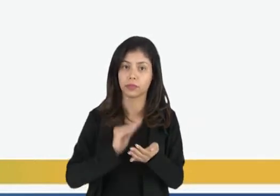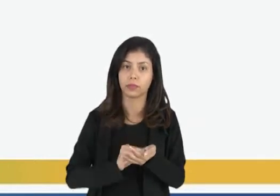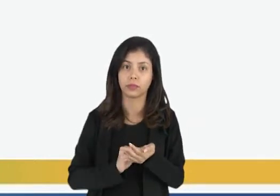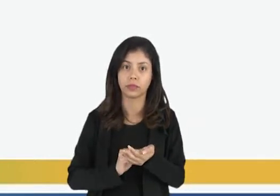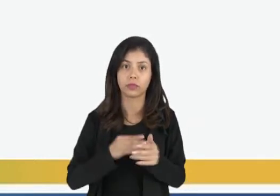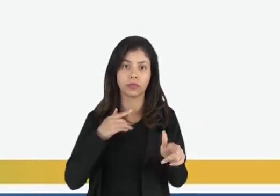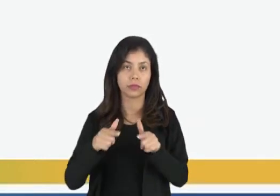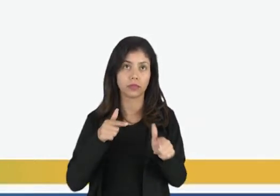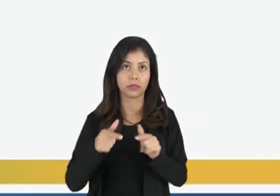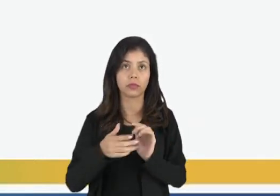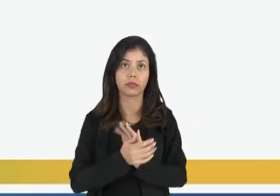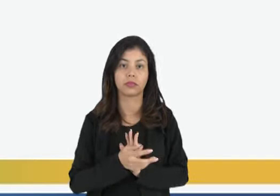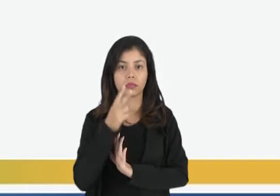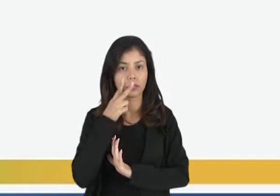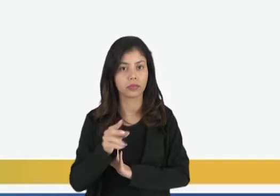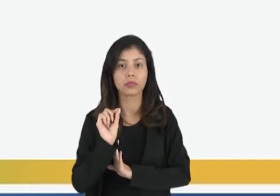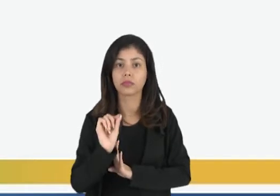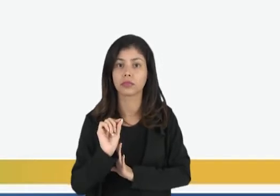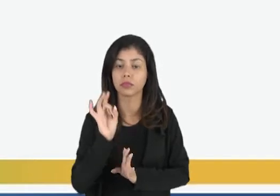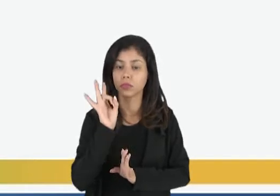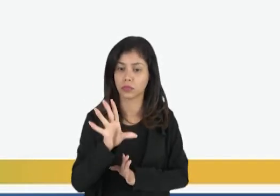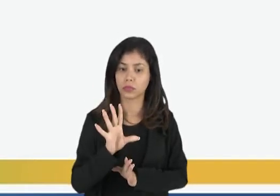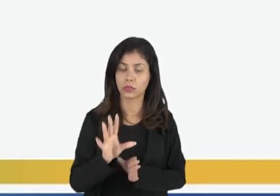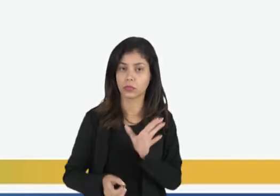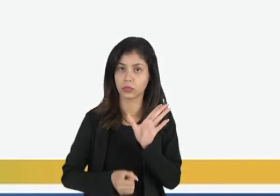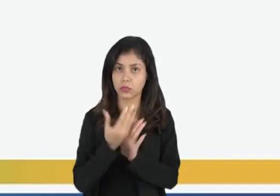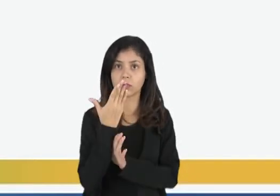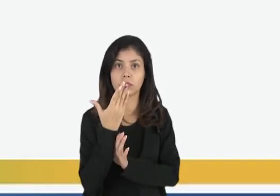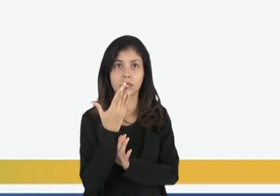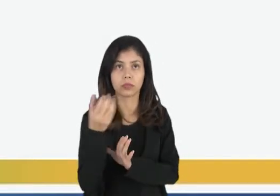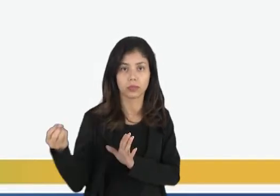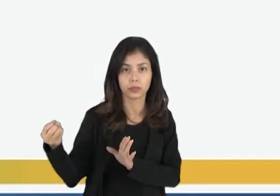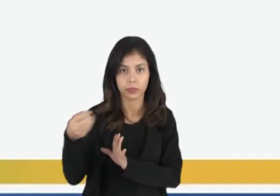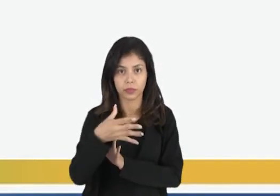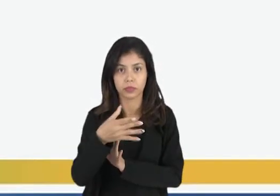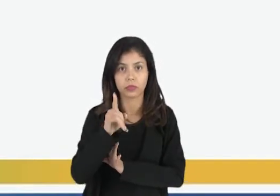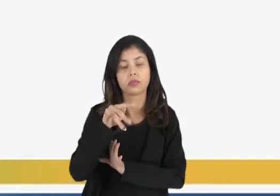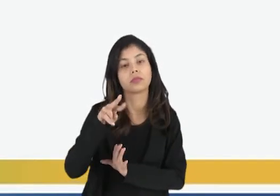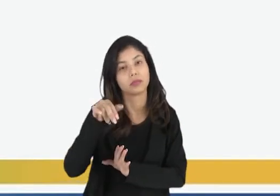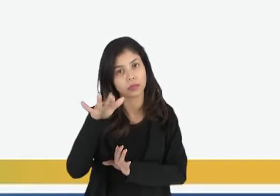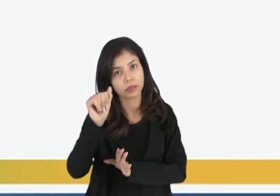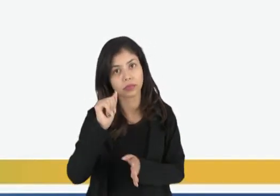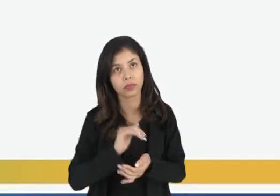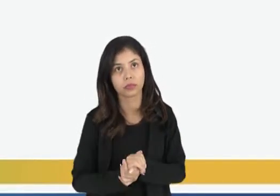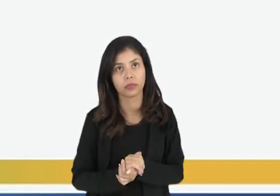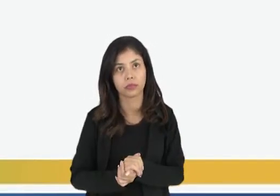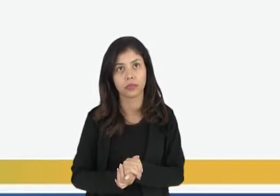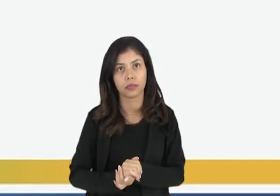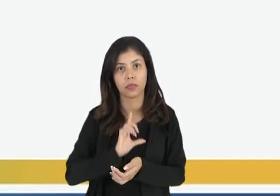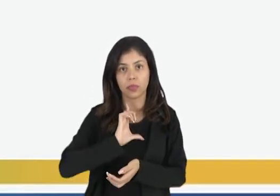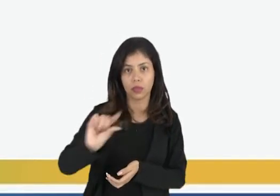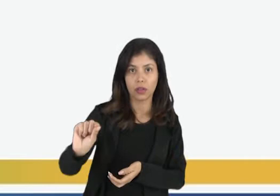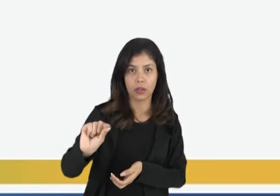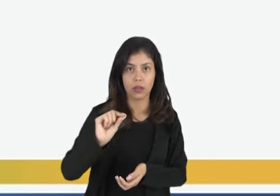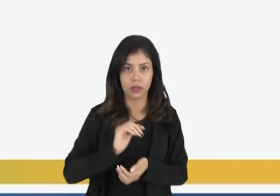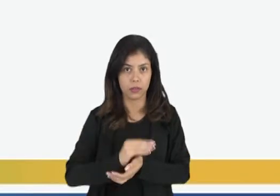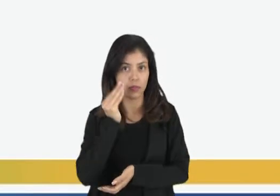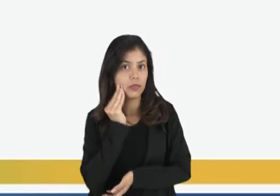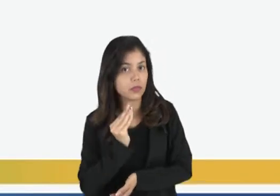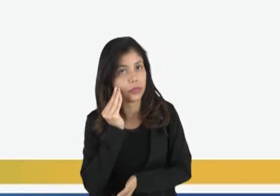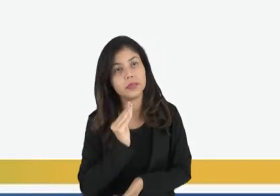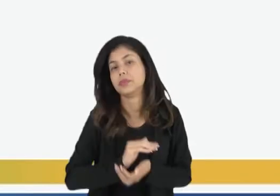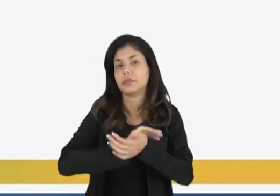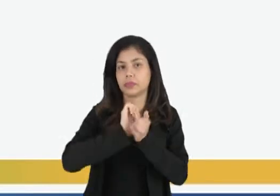definitivo. E o que a gente tem visto é que ela apenas cria uma nova dinâmica. As pessoas correm atrás de tentar